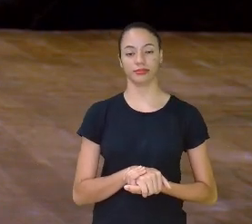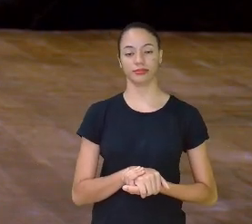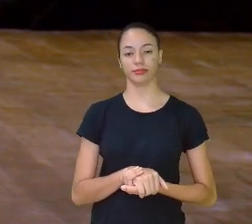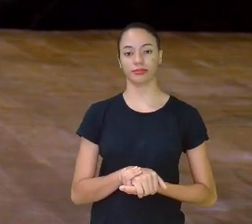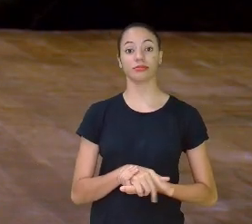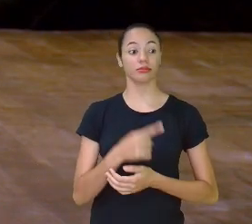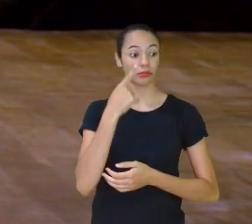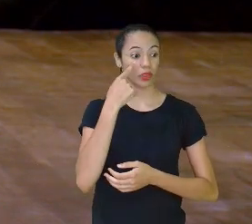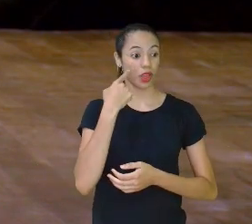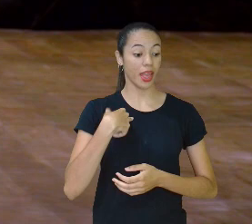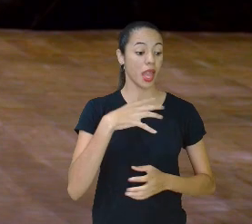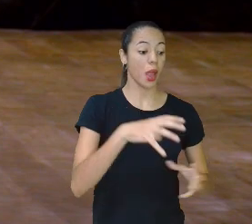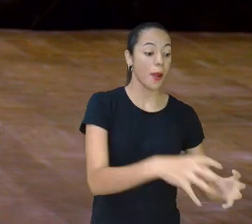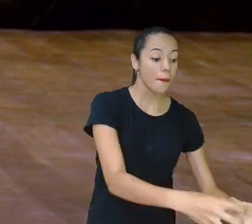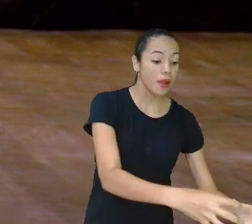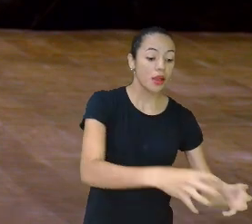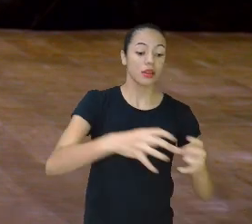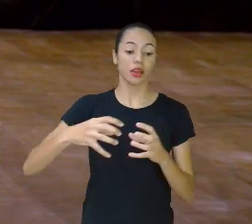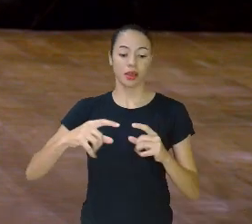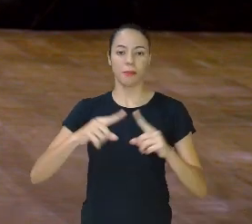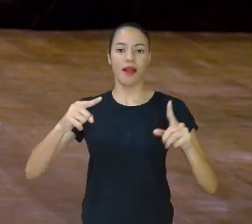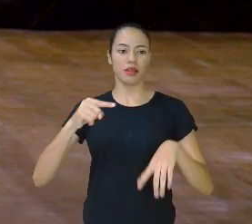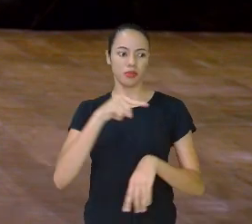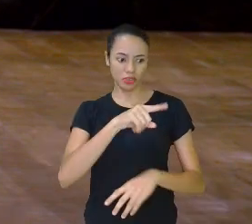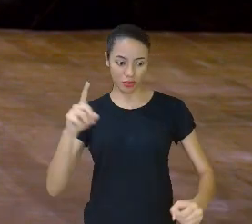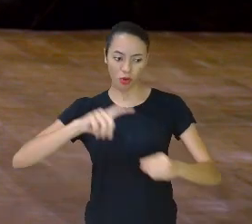Eu trouxe você hoje, mas não sei se você volta.